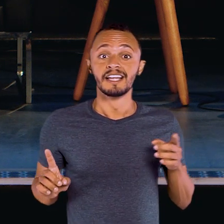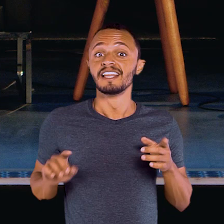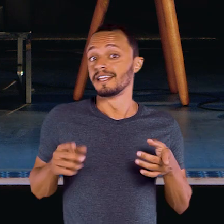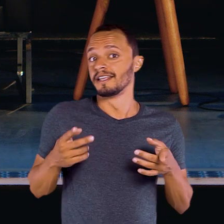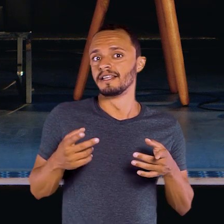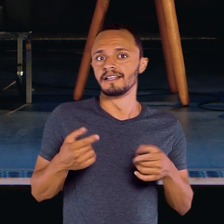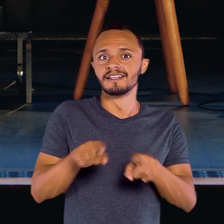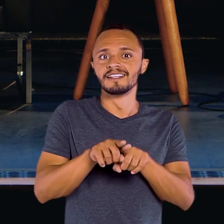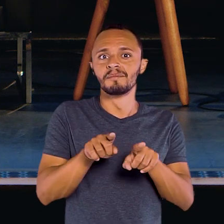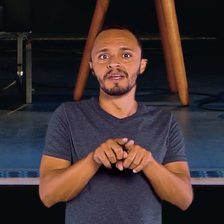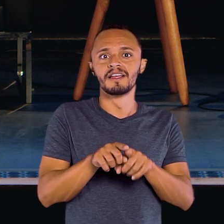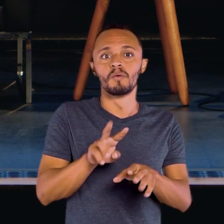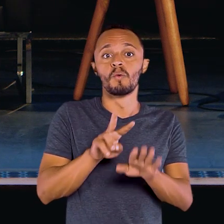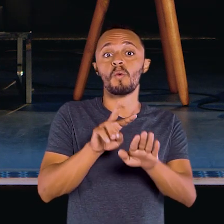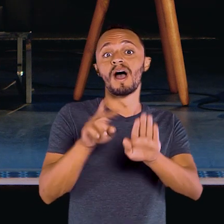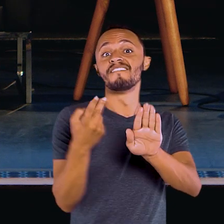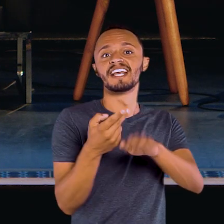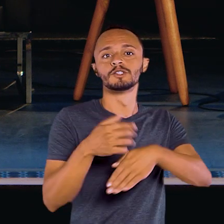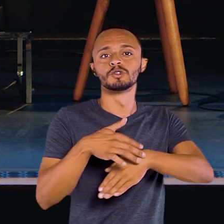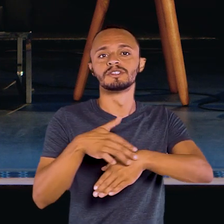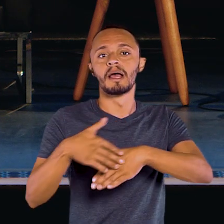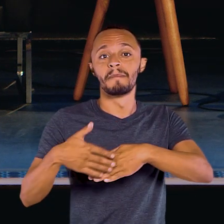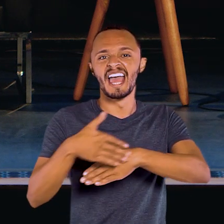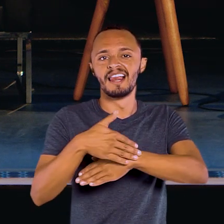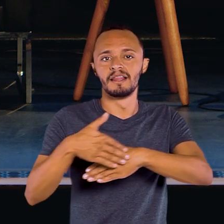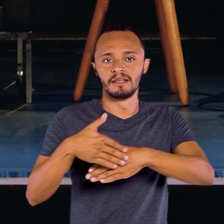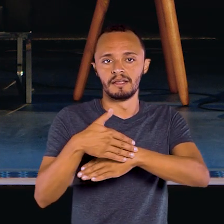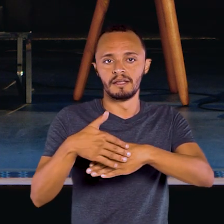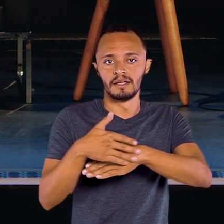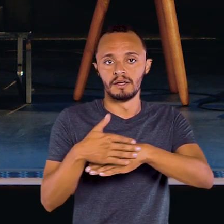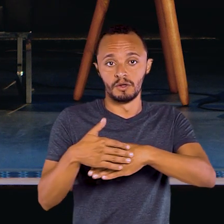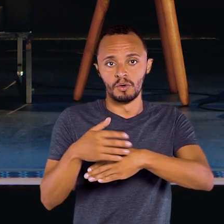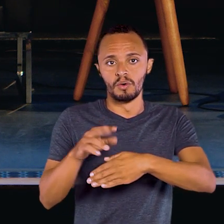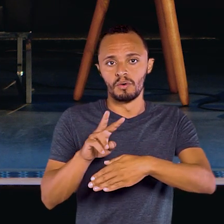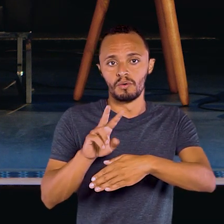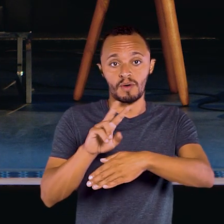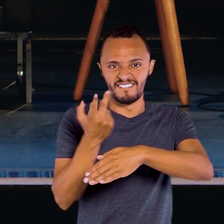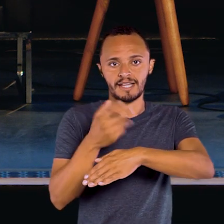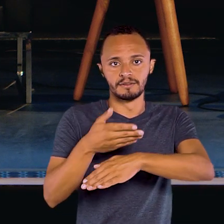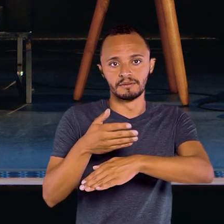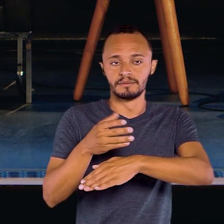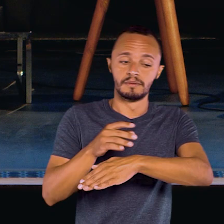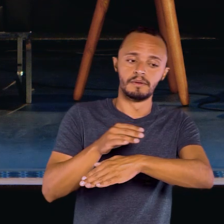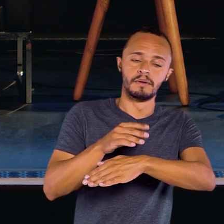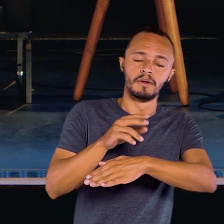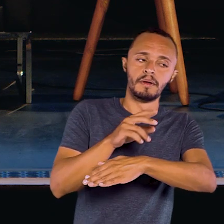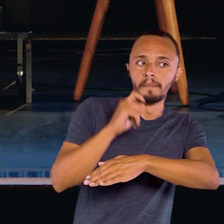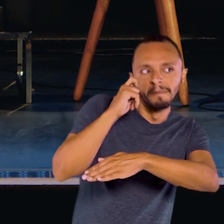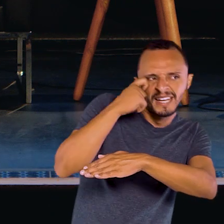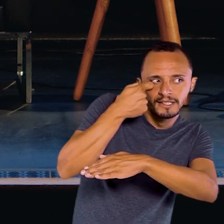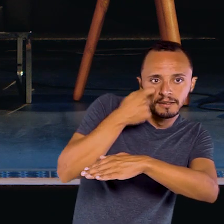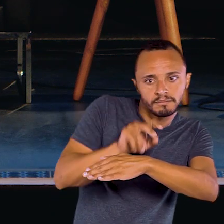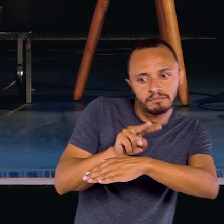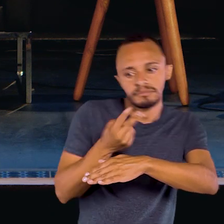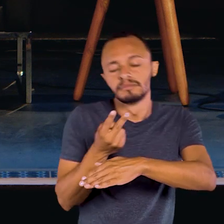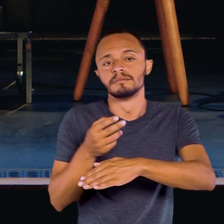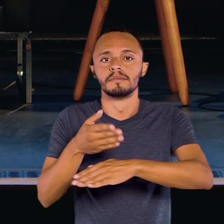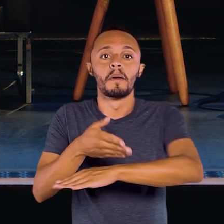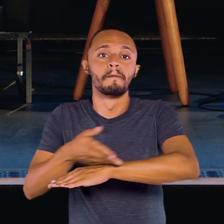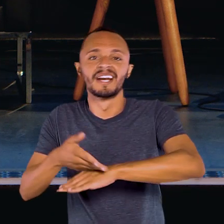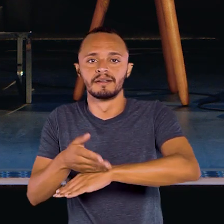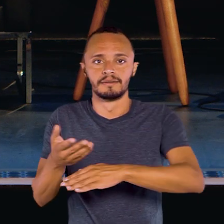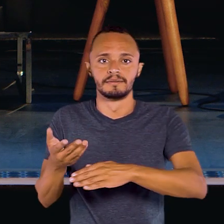né? E aí, quer dizer, também pegando, queria que você comentasse um pouco sobre isso, né? São 3